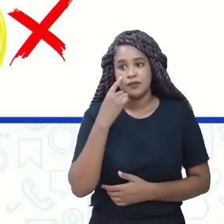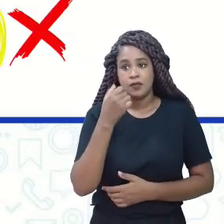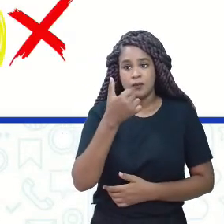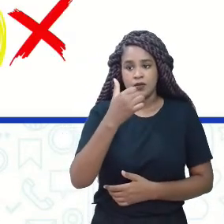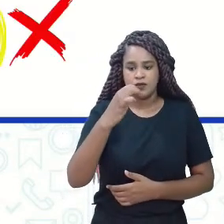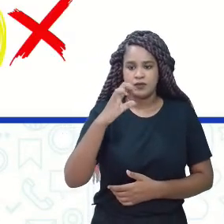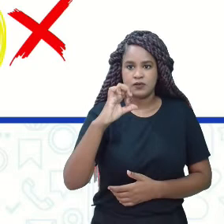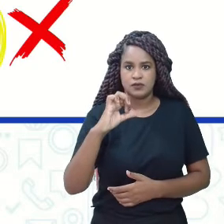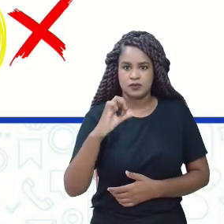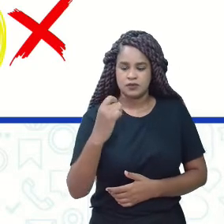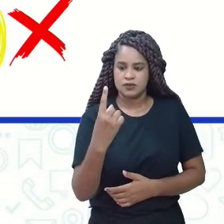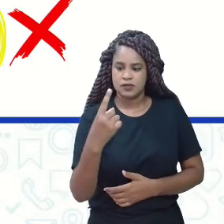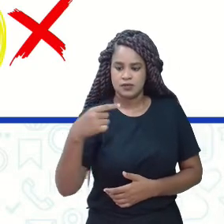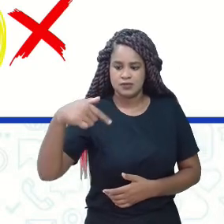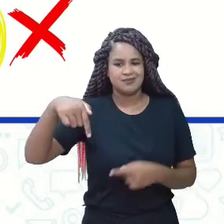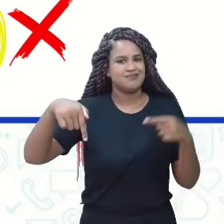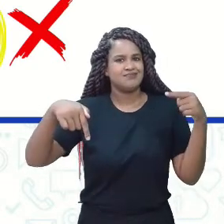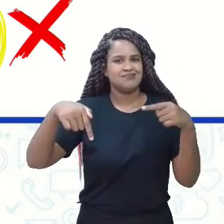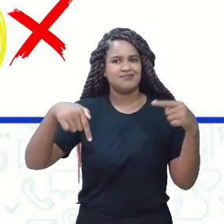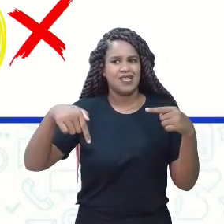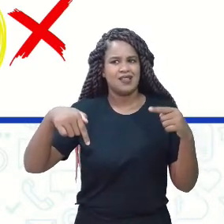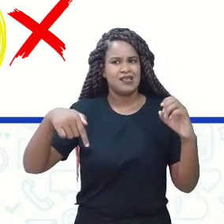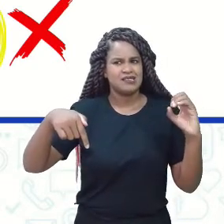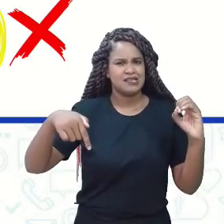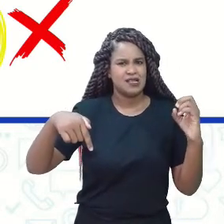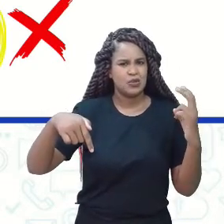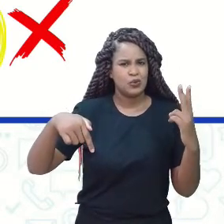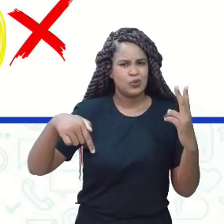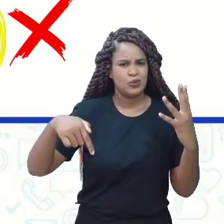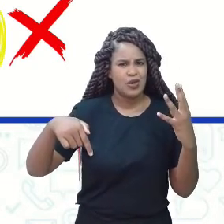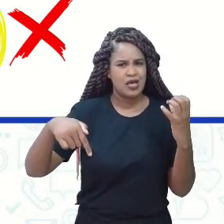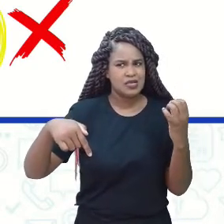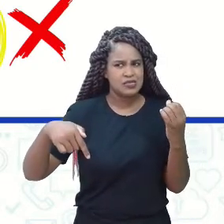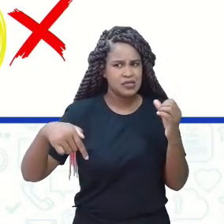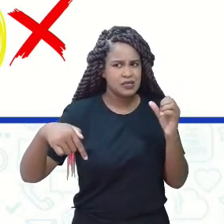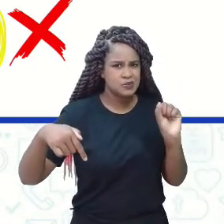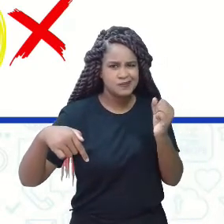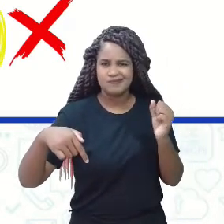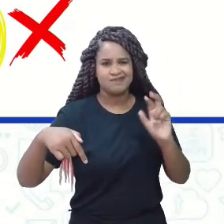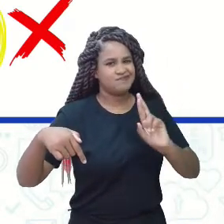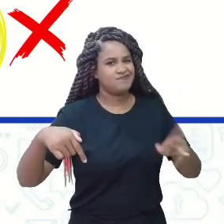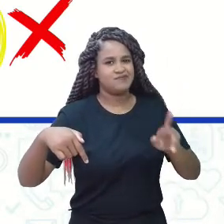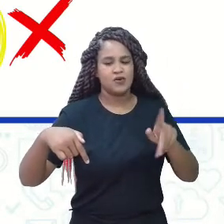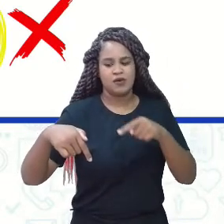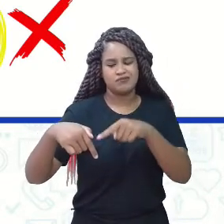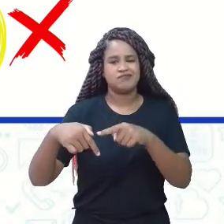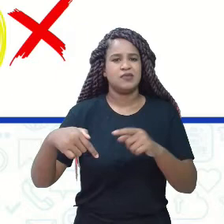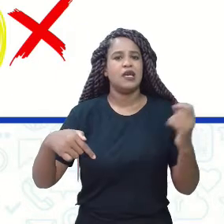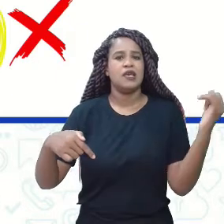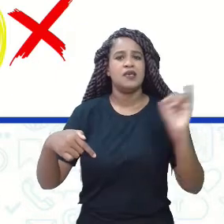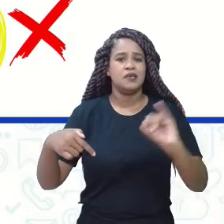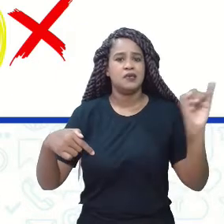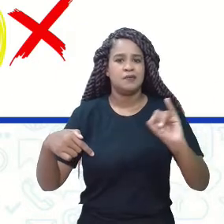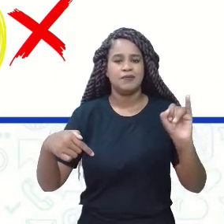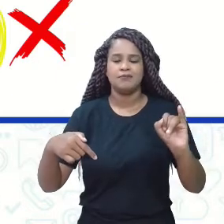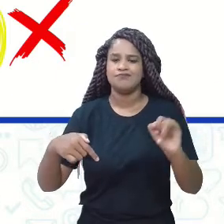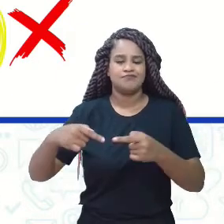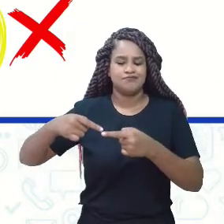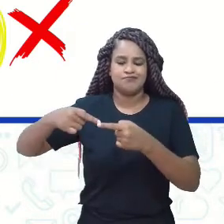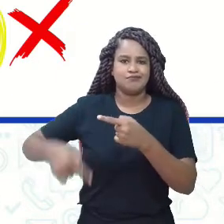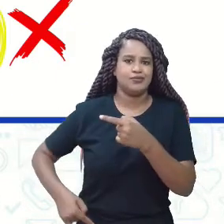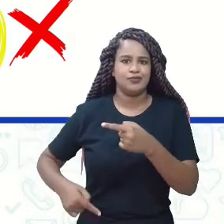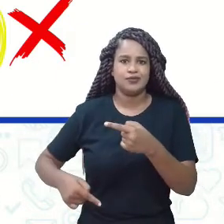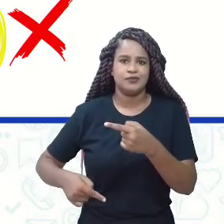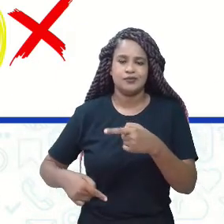1917 não é um número divisível por 2, ele termina em 7, e 7 é um número ímpar, tá certo? Primeira ideia aqui, a gente já